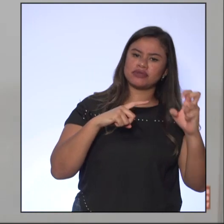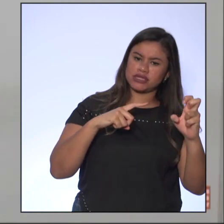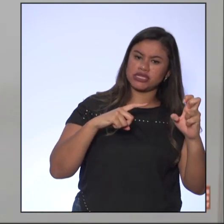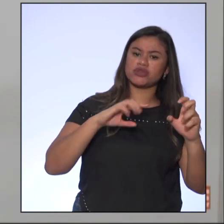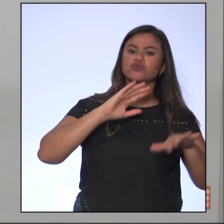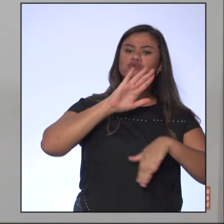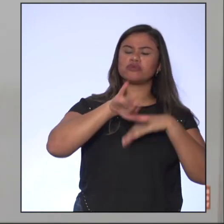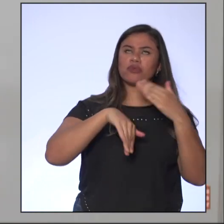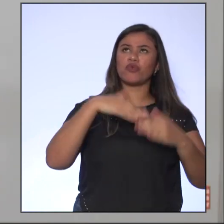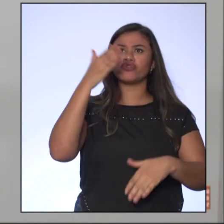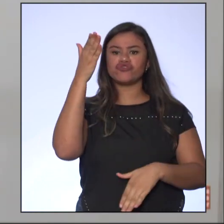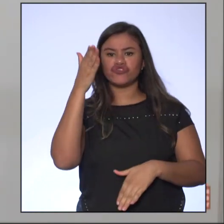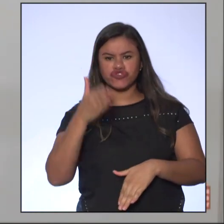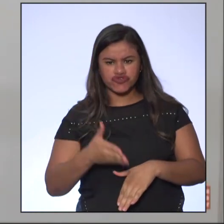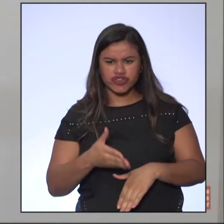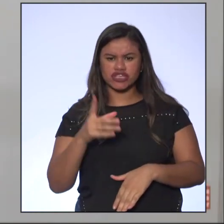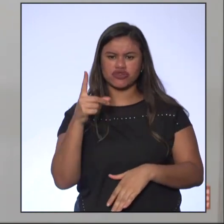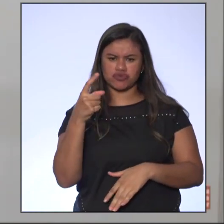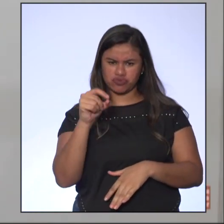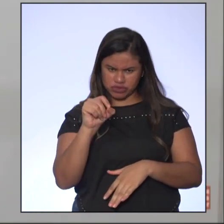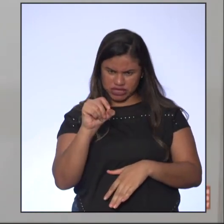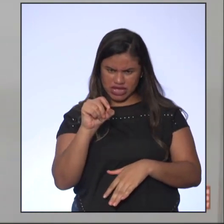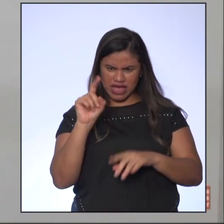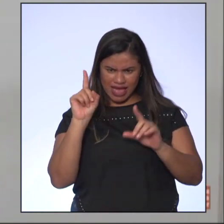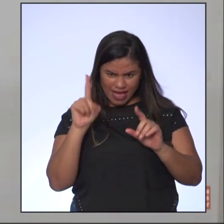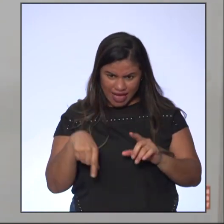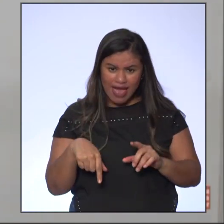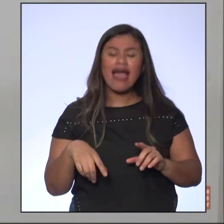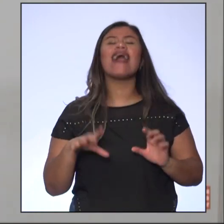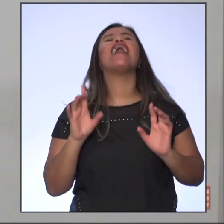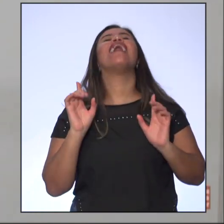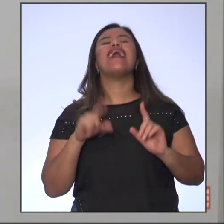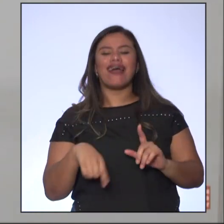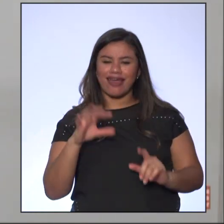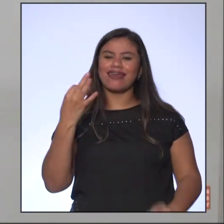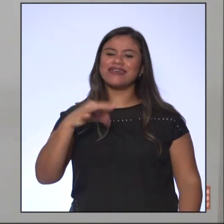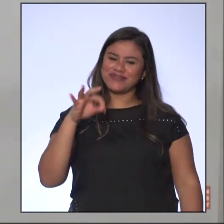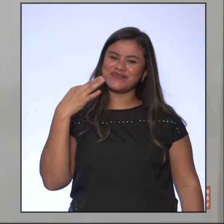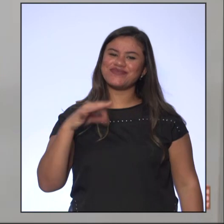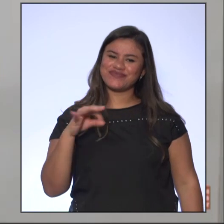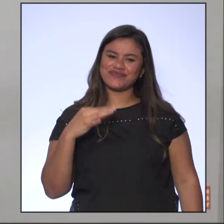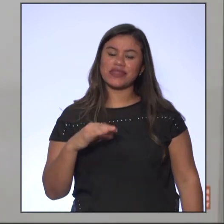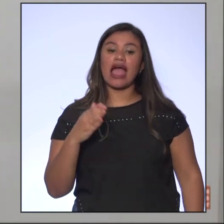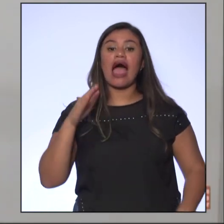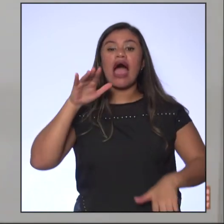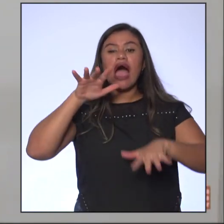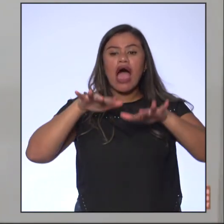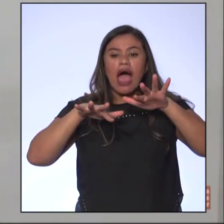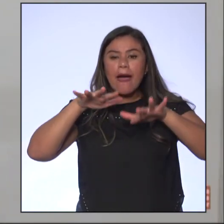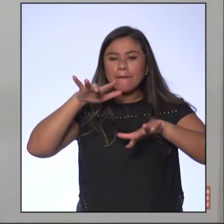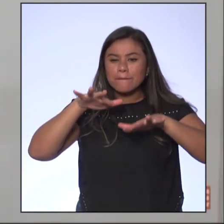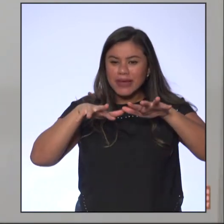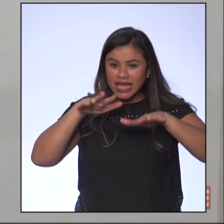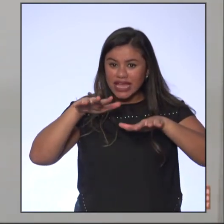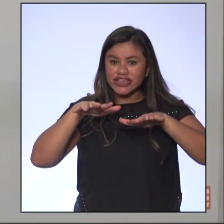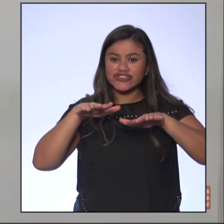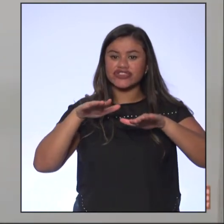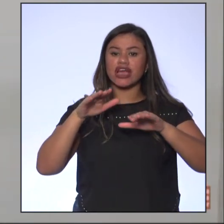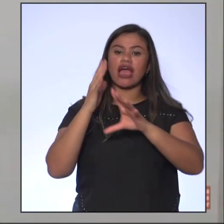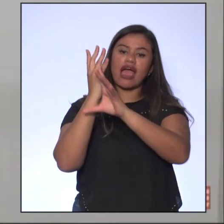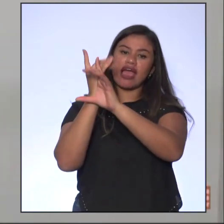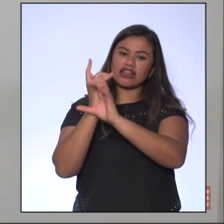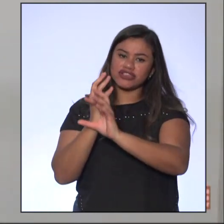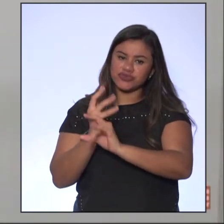pelo 10. É o que está dizendo o enunciado da questão que eu vou retomar já já. Que a nossa média aritmética é a soma dividido